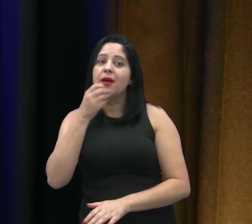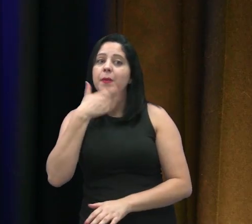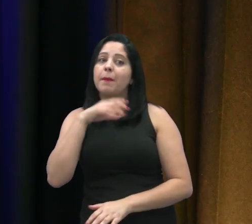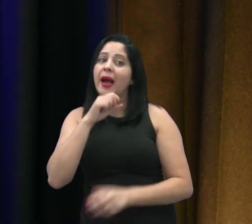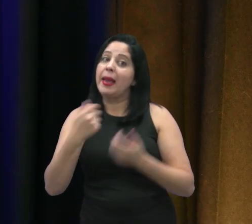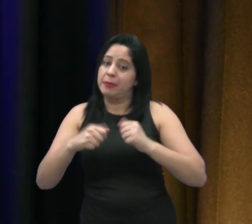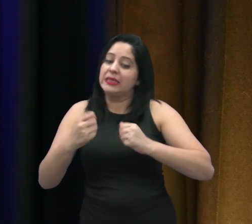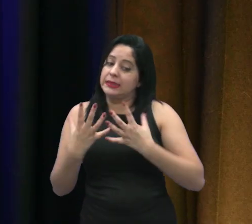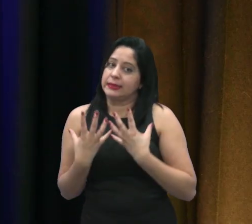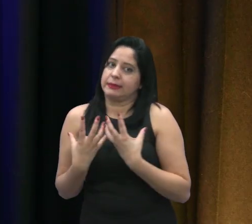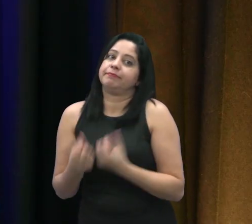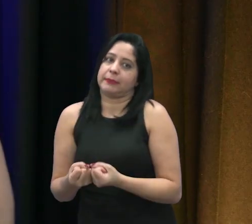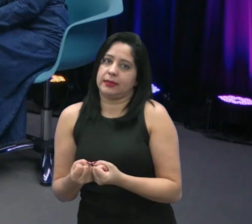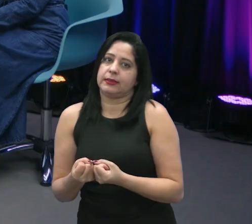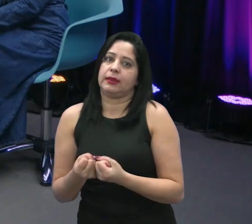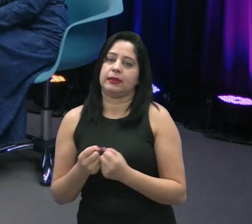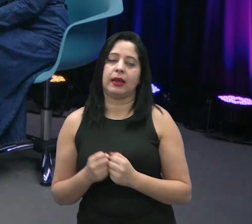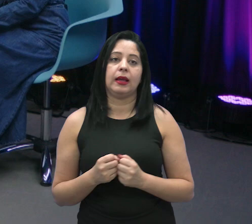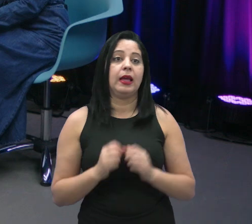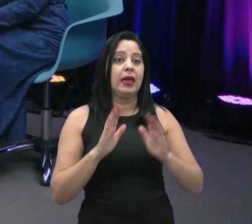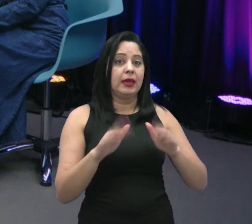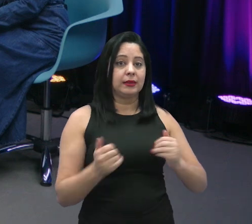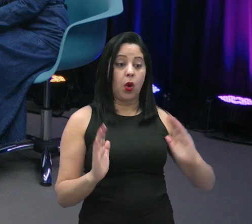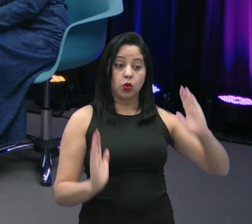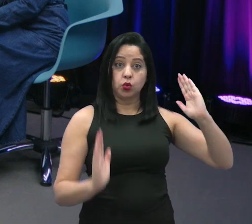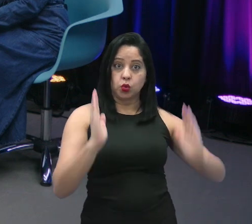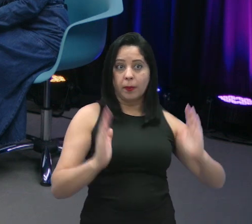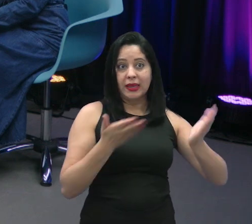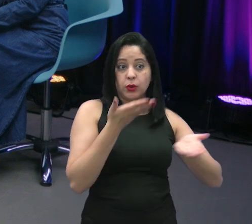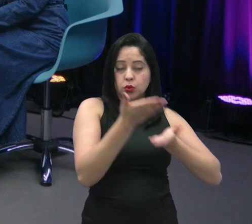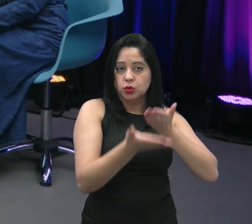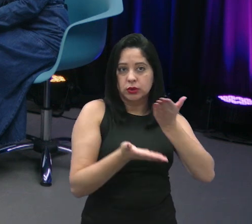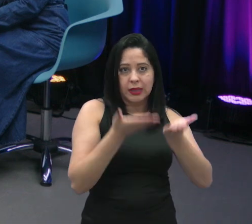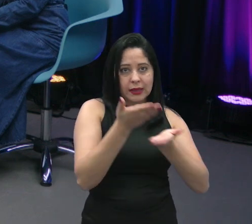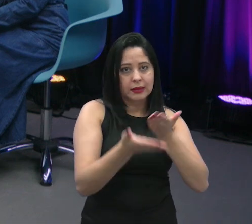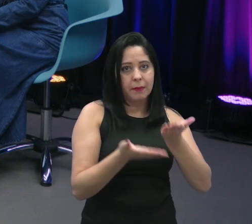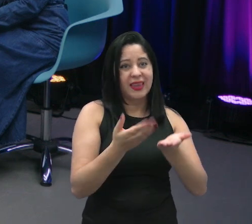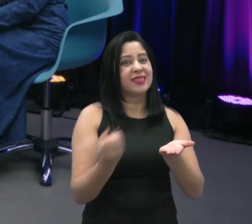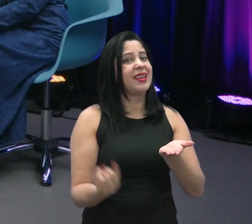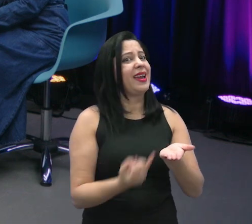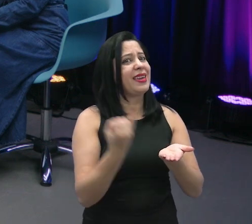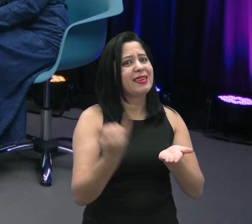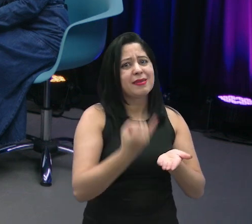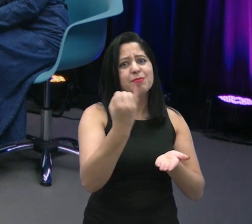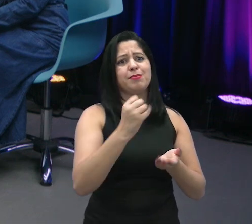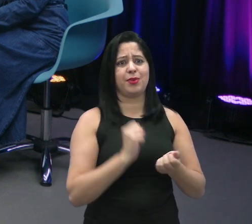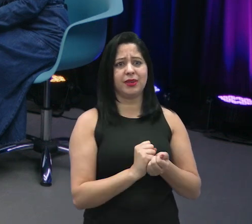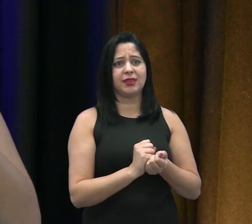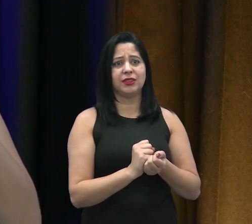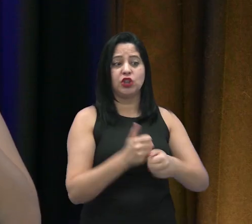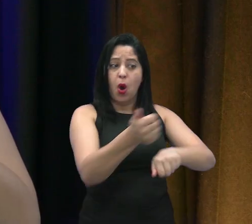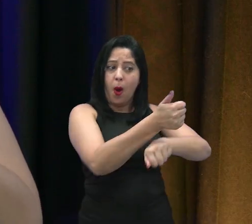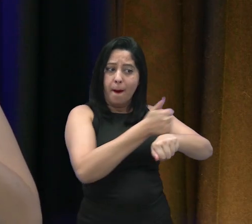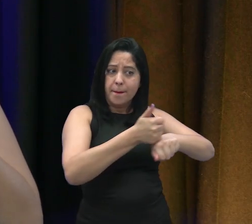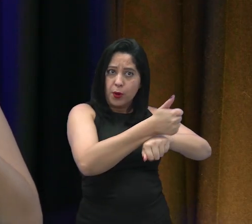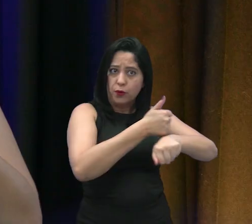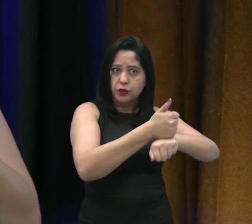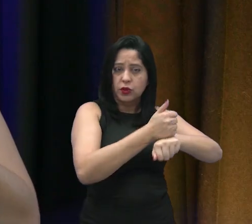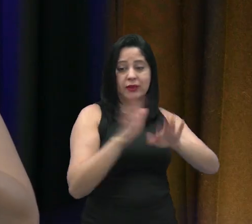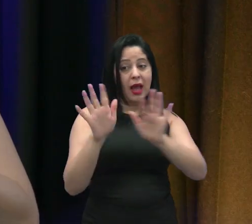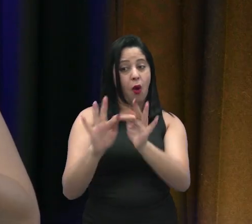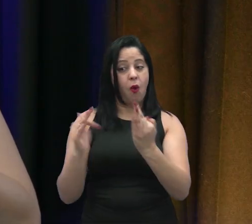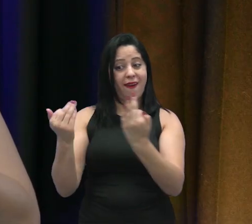gente possa fazer. Né? Sim, sim. E durante todo o tratamento é muito importante a gente ter esse envolvimento da família, tanto para que os profissionais deem